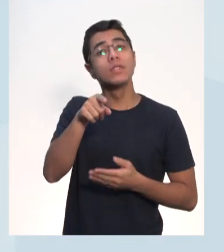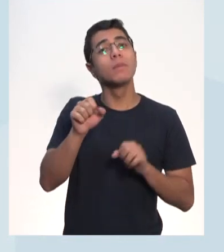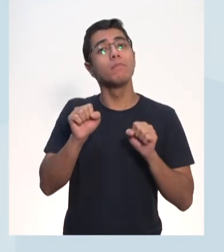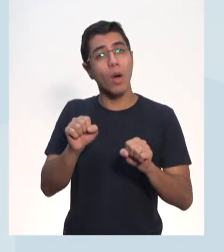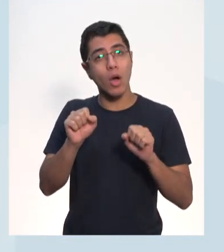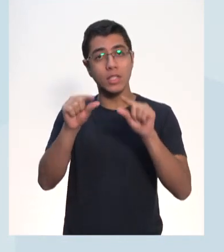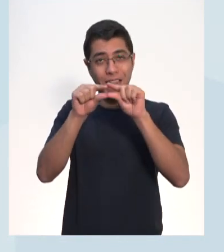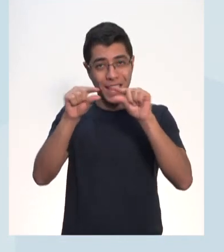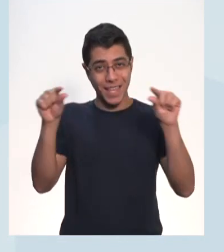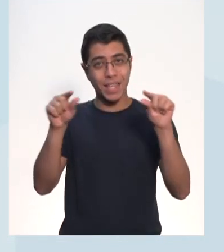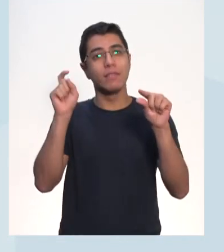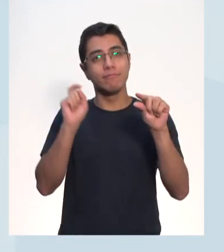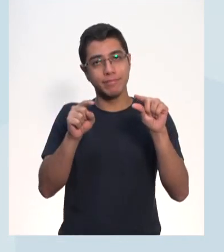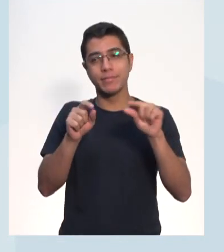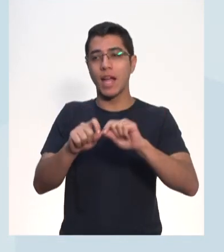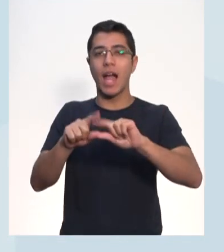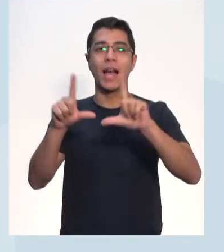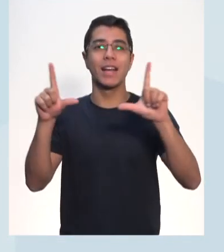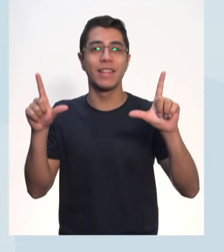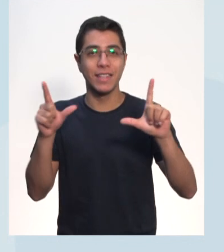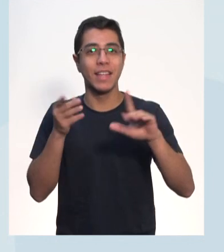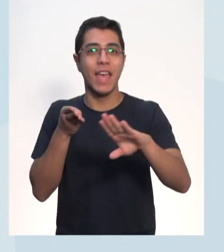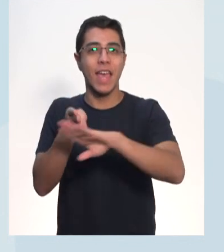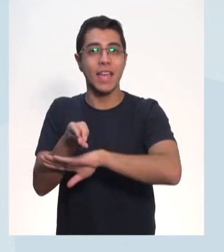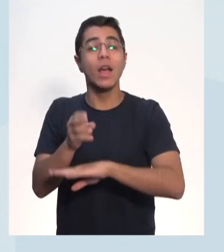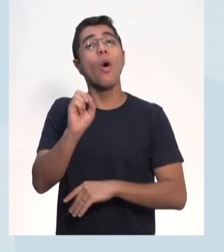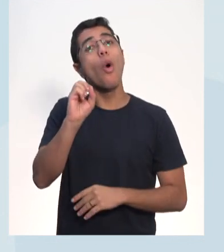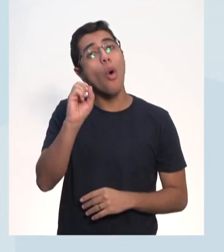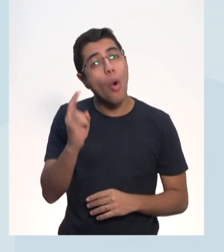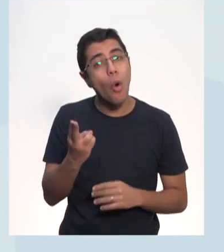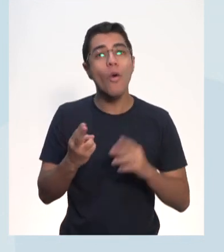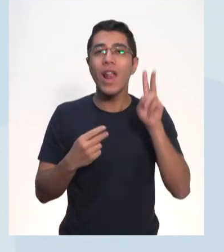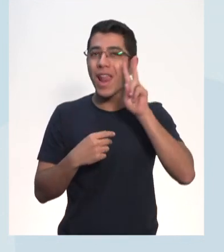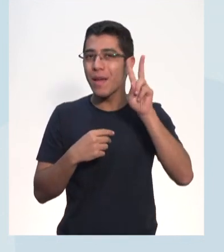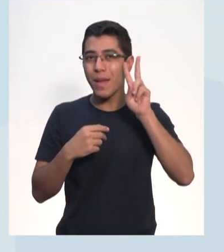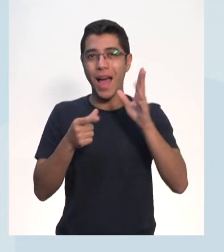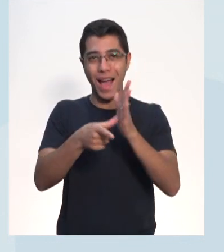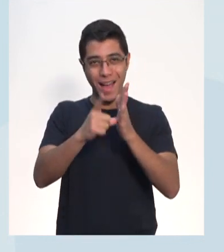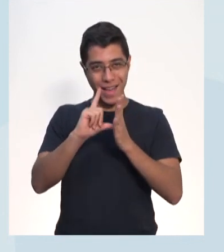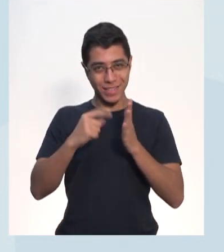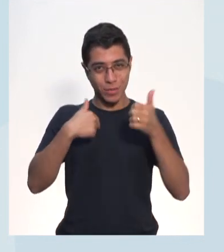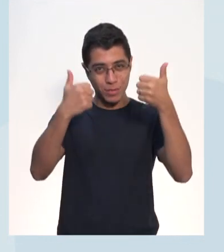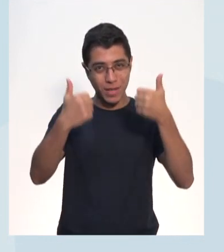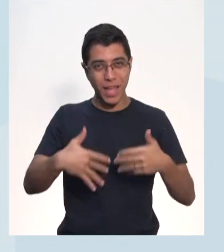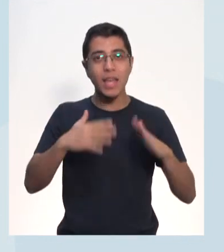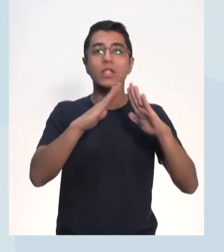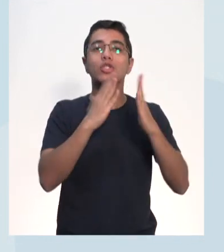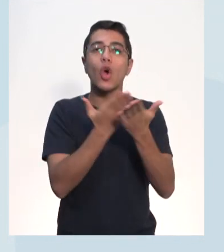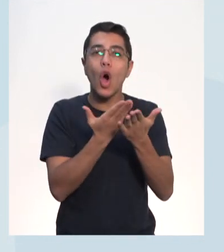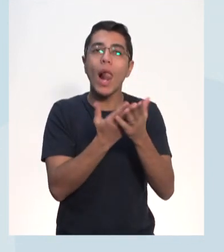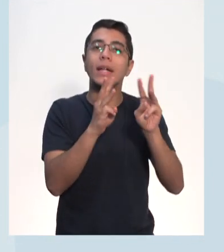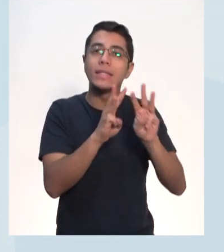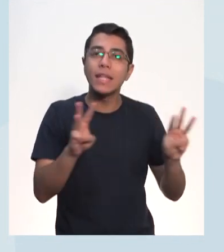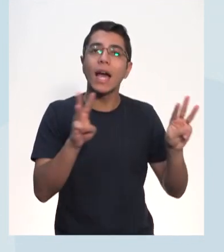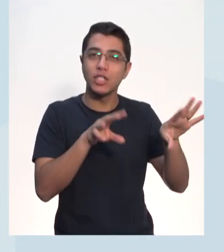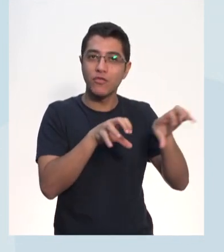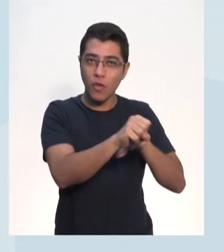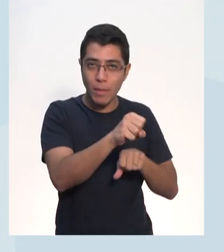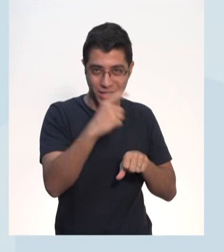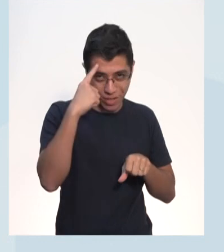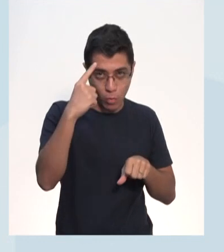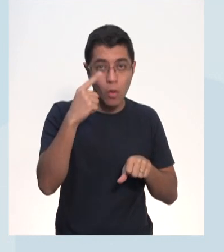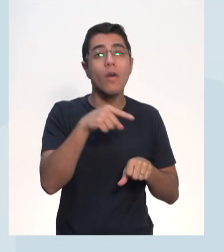direto e também tem o caminho que eu mencionei lá no início, entrando no site da Escola de Formação. Com esse link, vocês já entram direto